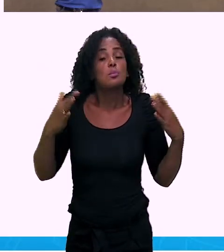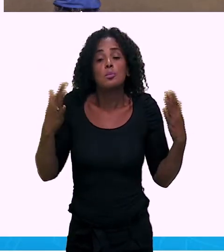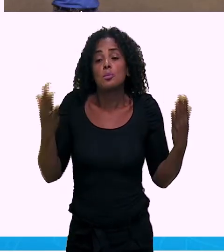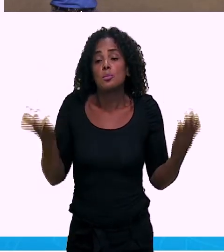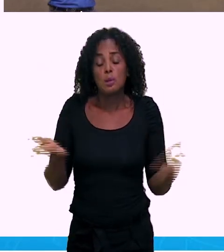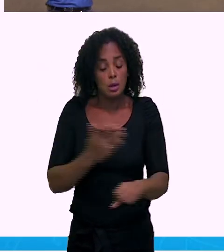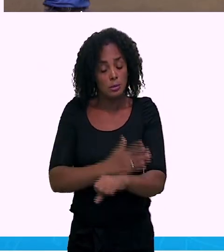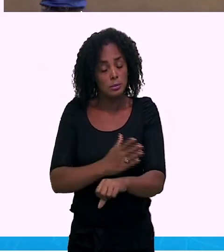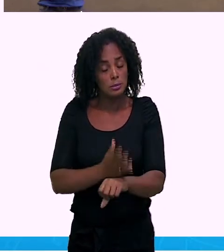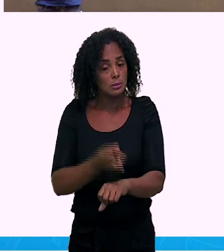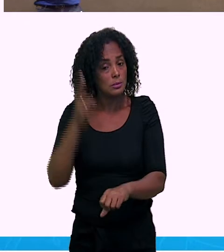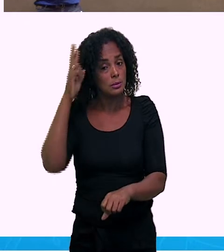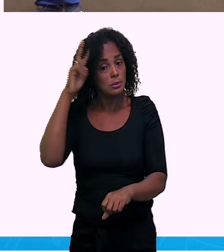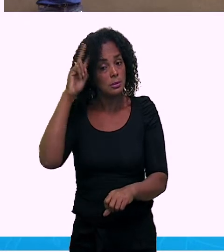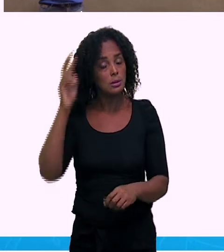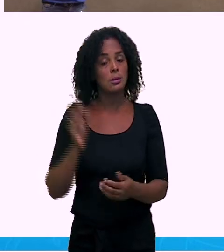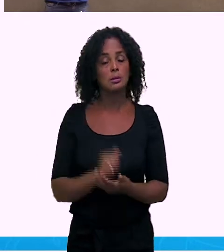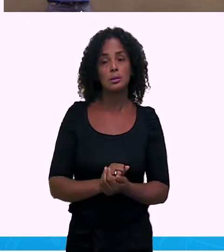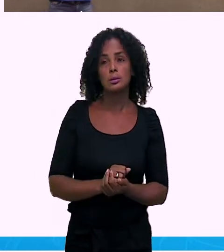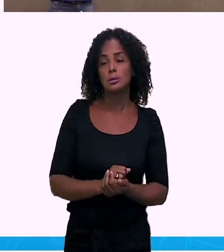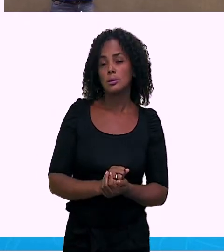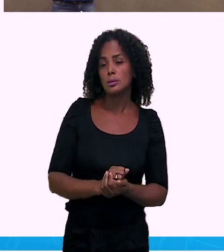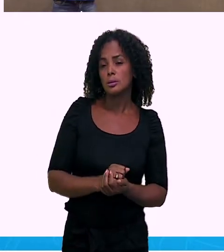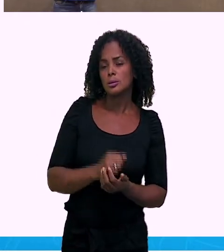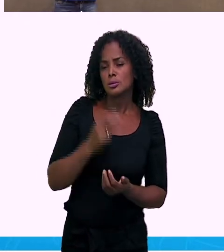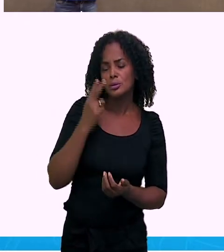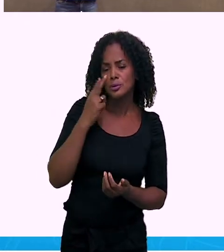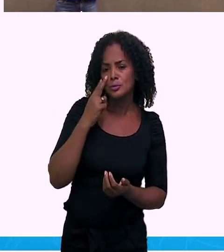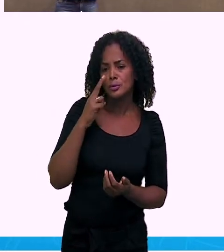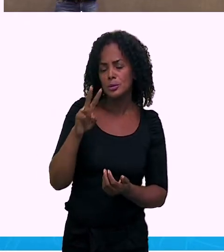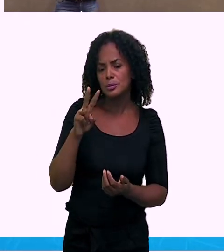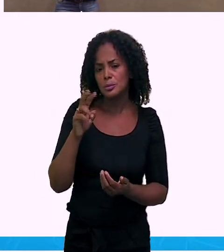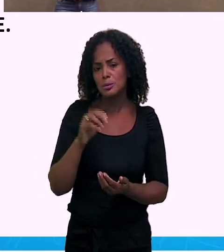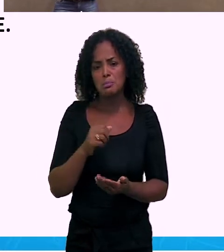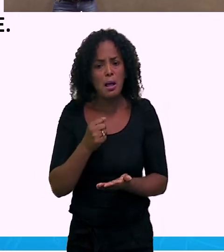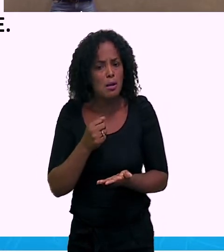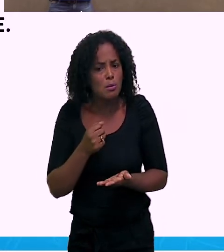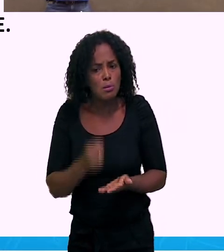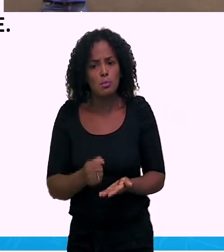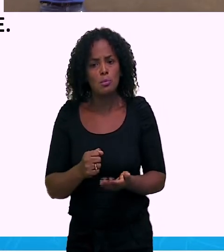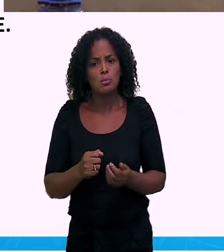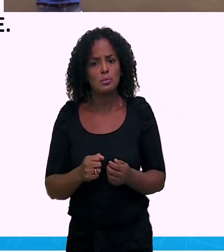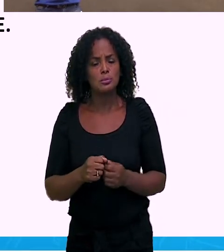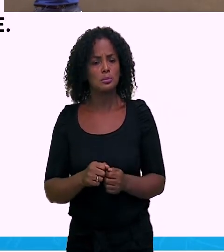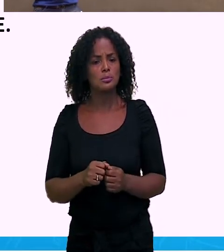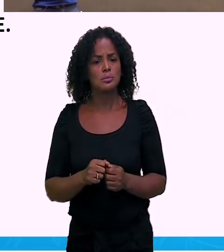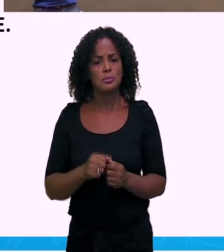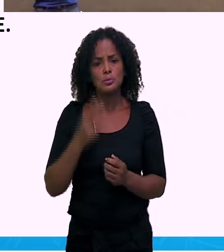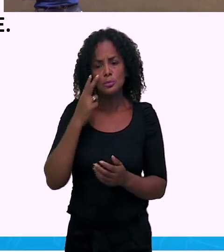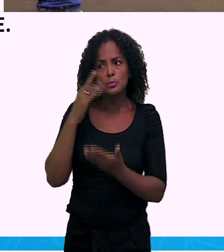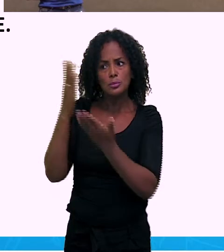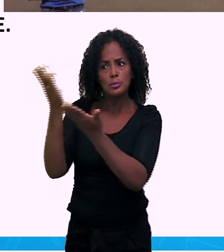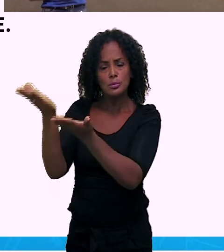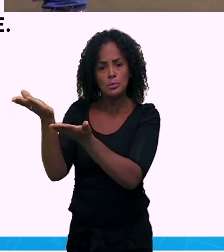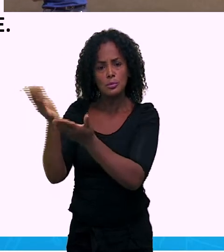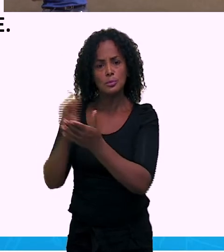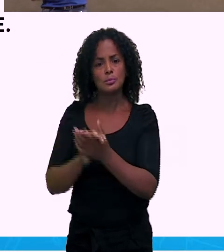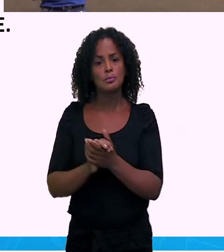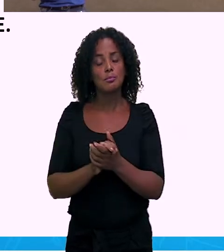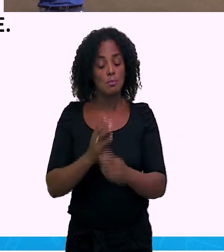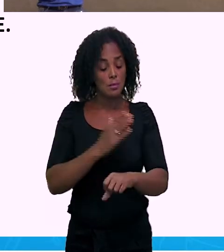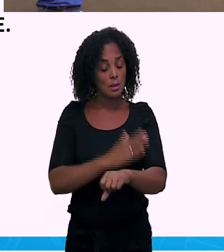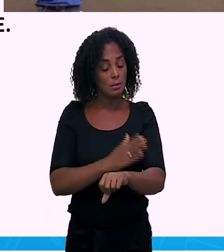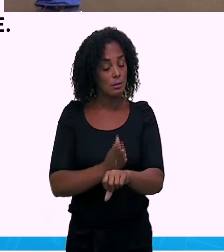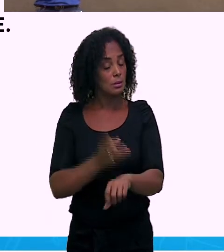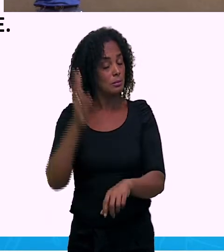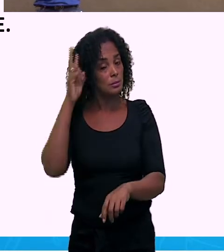históricos marcaram a nossa trajetória até aqui. Então, olha lá, o tempo histórico refere-se